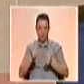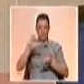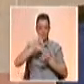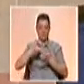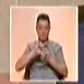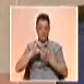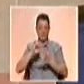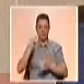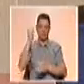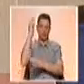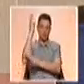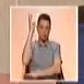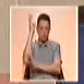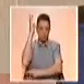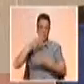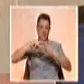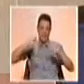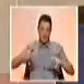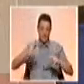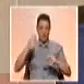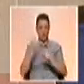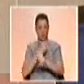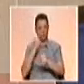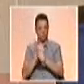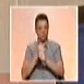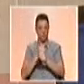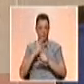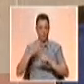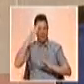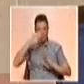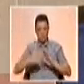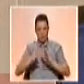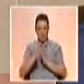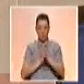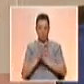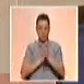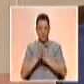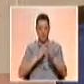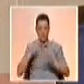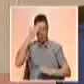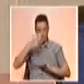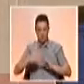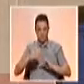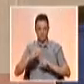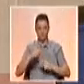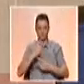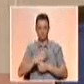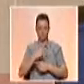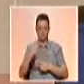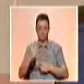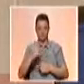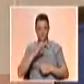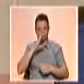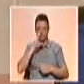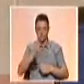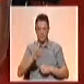comunitários, juntas de freguesia, câmaras municipais, e, portanto, vão surgindo sempre oportunidades, ou porque somos convidados para